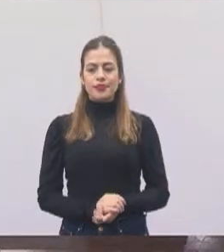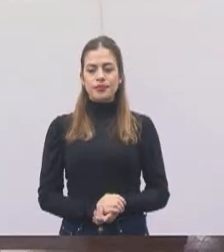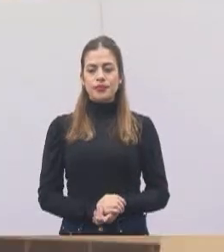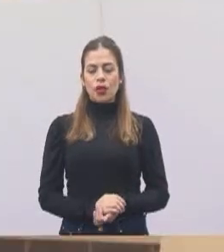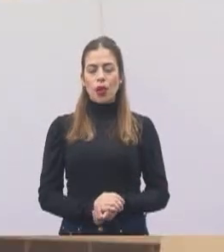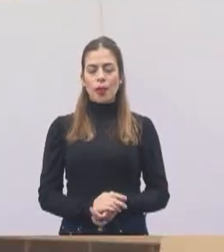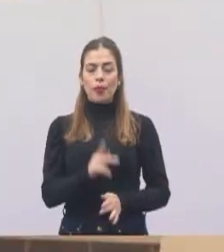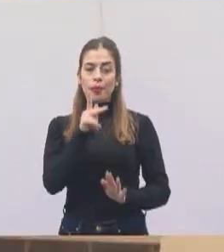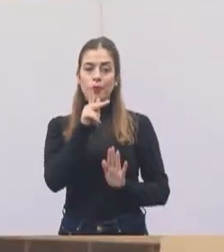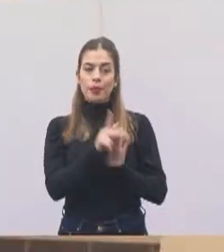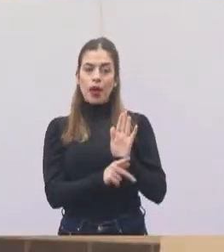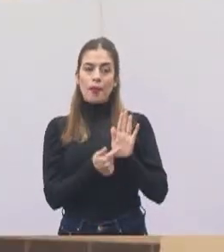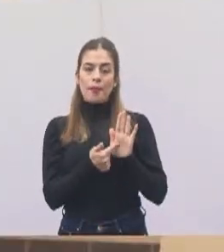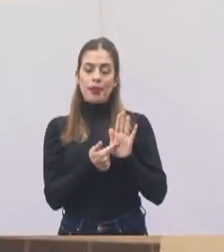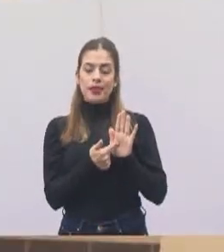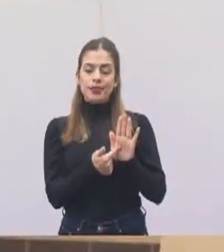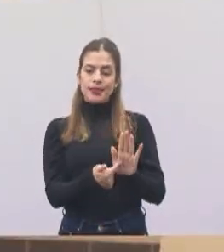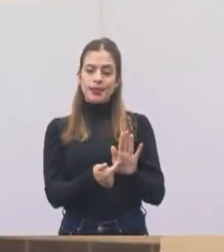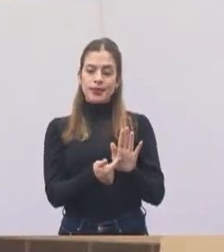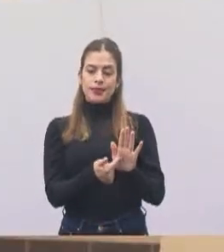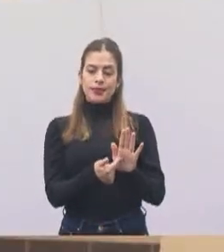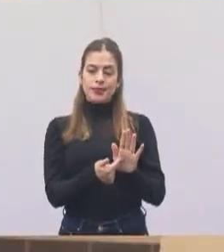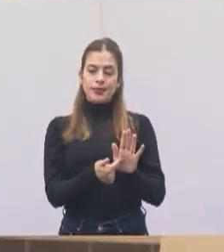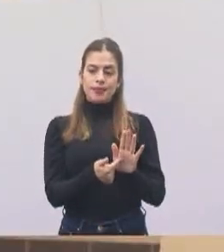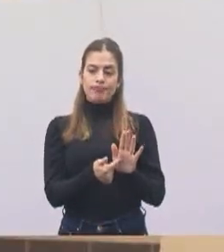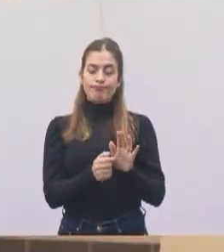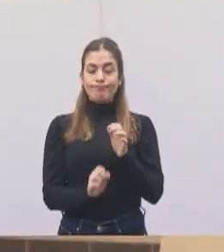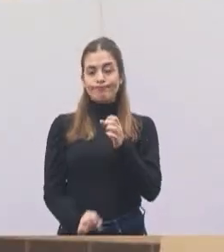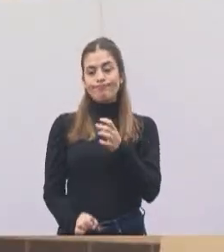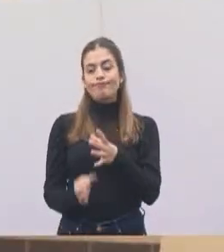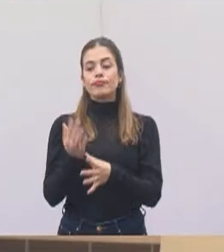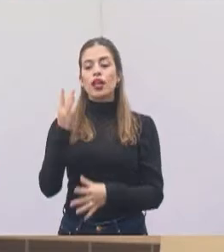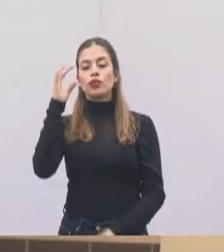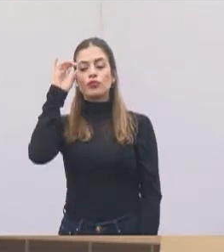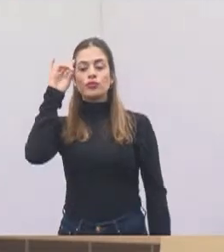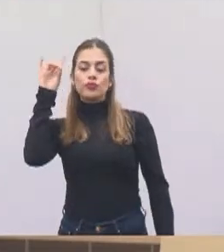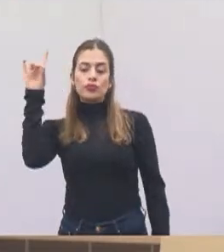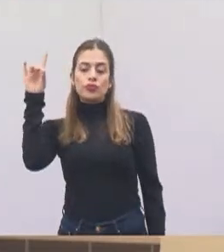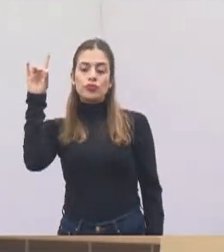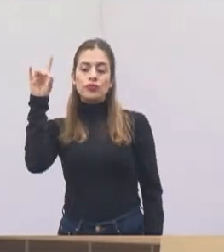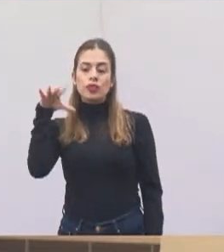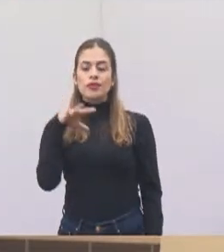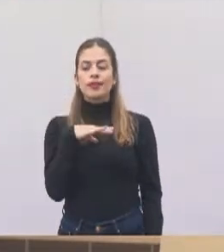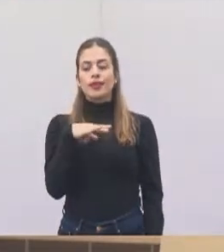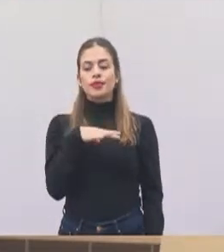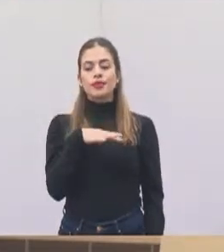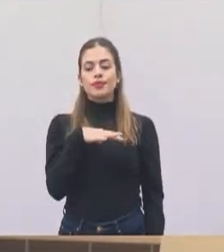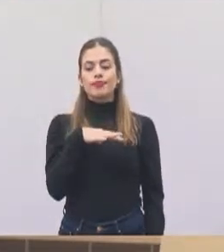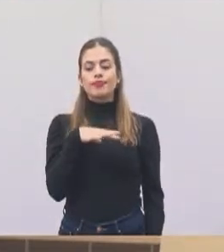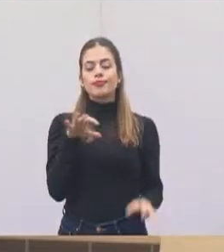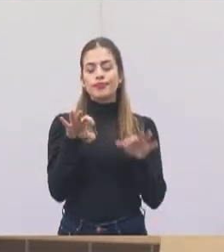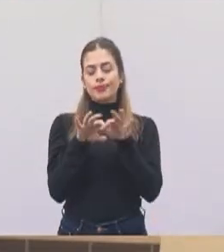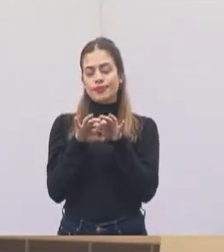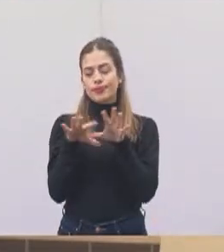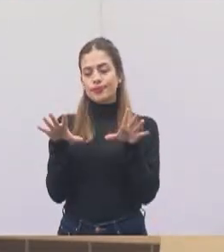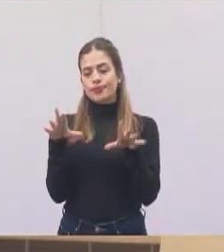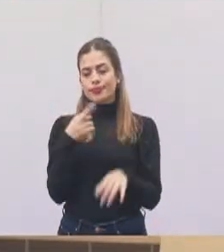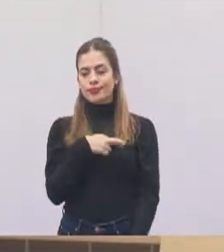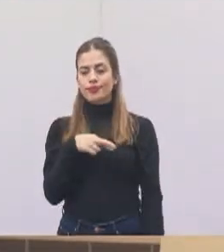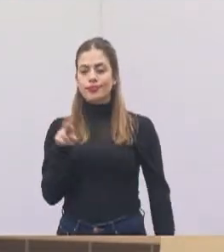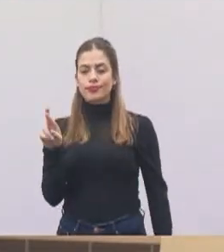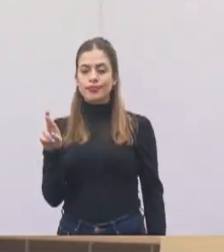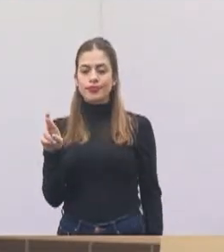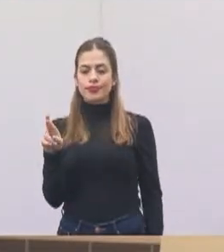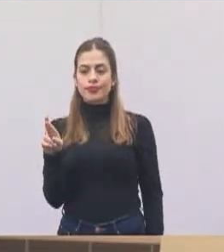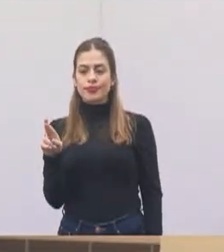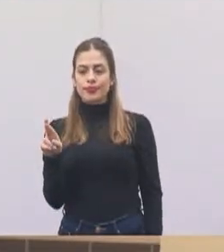um projeto apresentado que cria o Dia Municipal da Liberdade